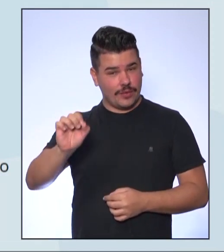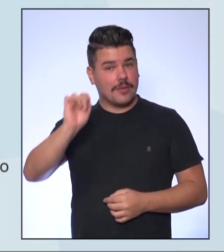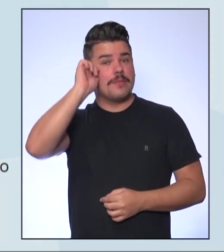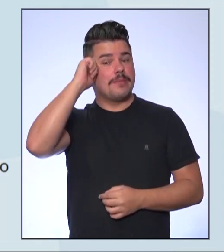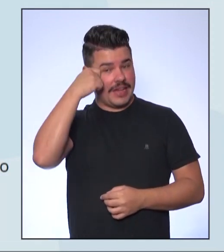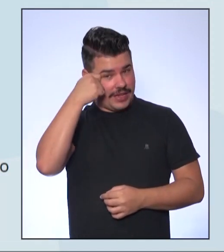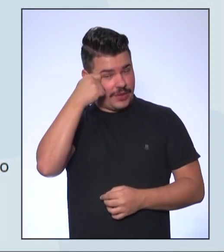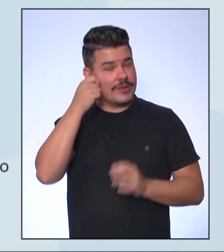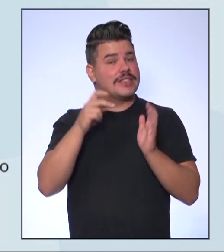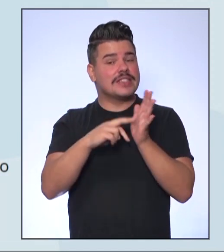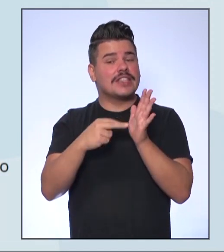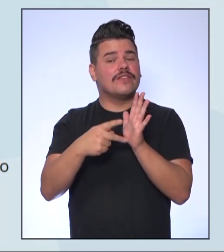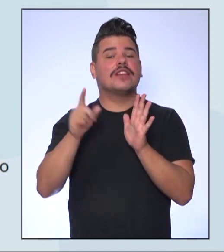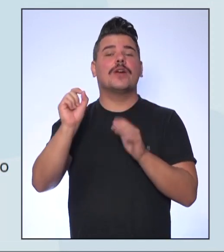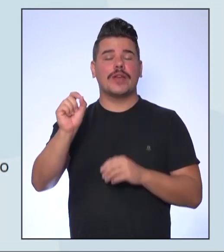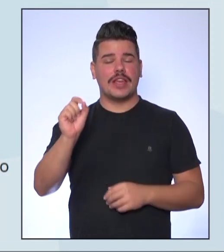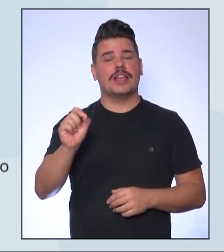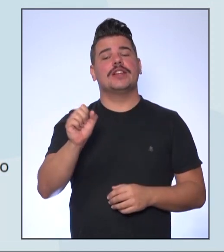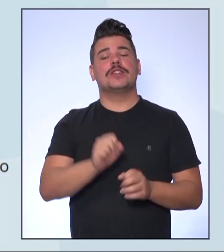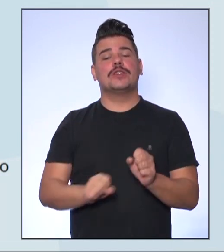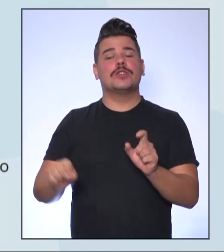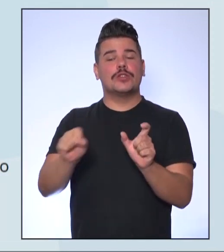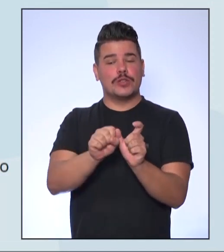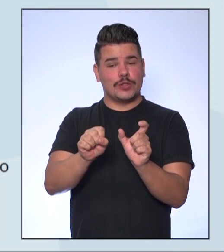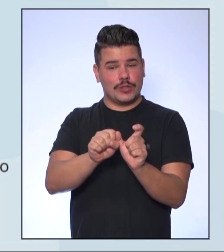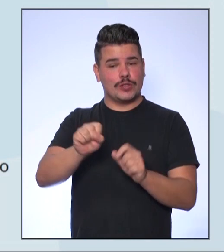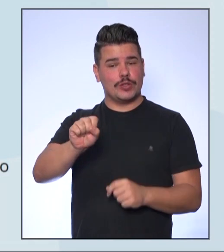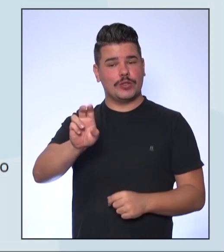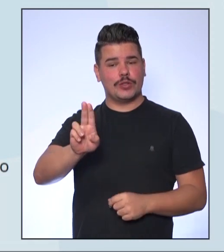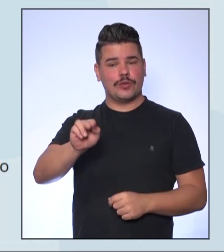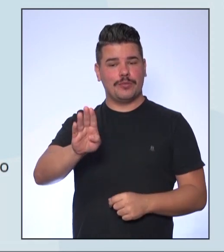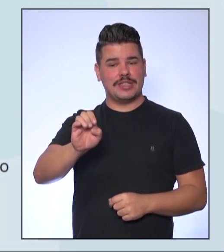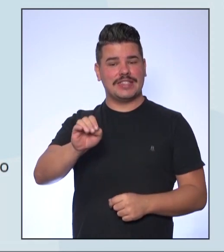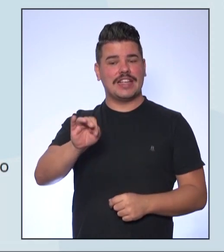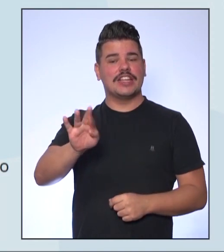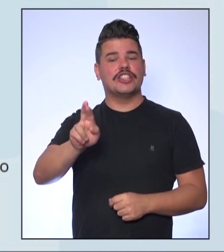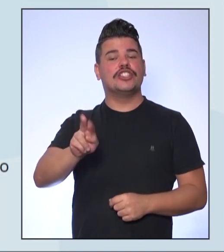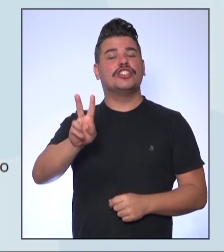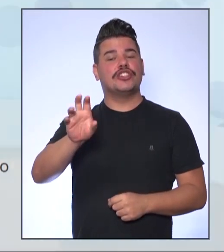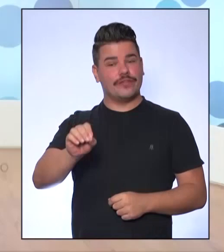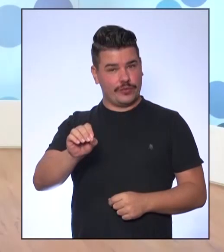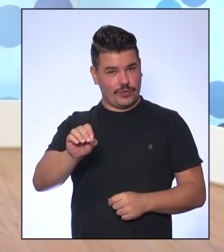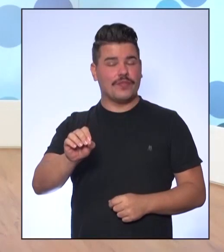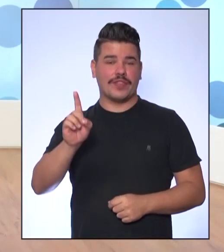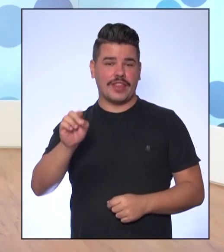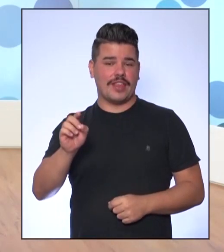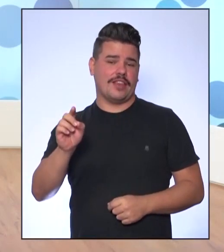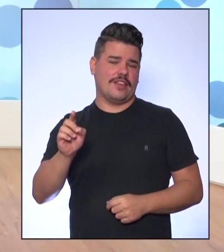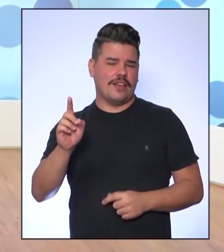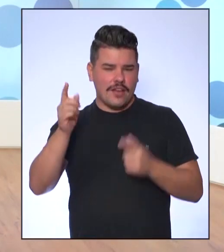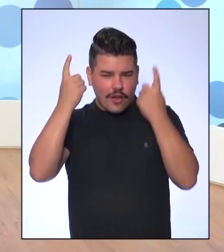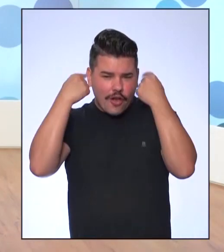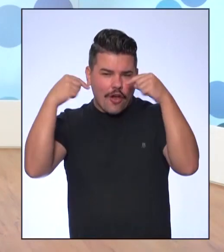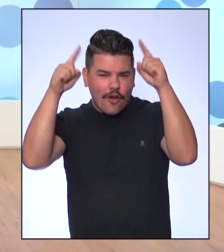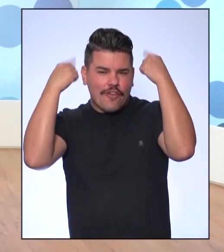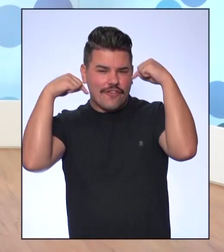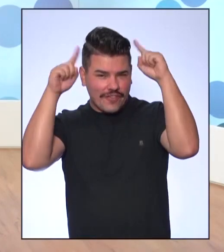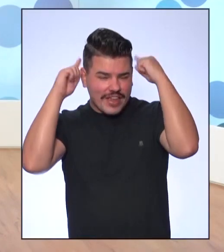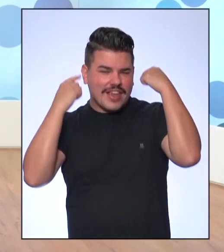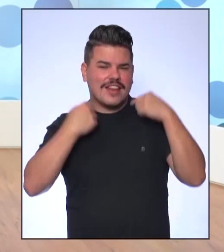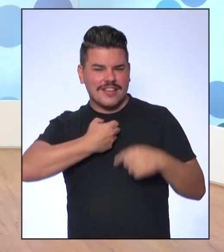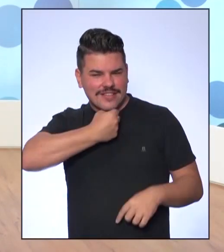podemos classificar como substantivo. Palavra ovelha, Isso. carneiro. Significa ovelha, carneiro. Eu acredito que os alunos